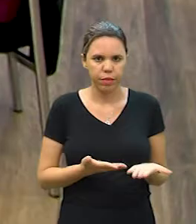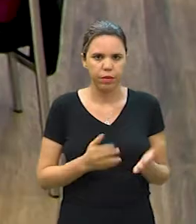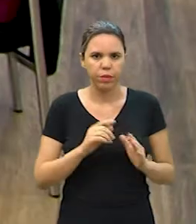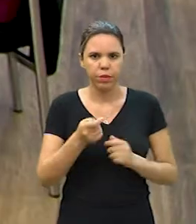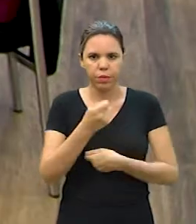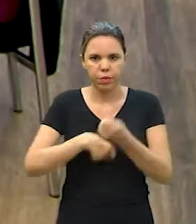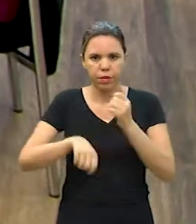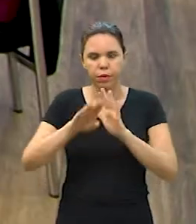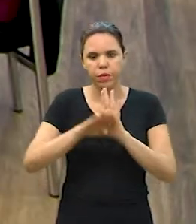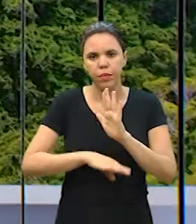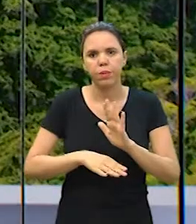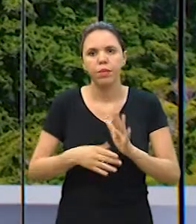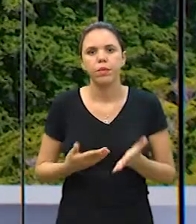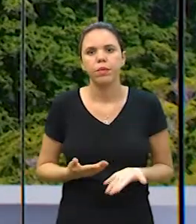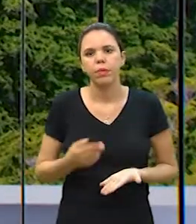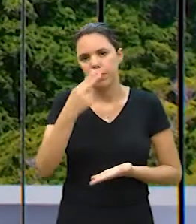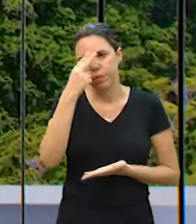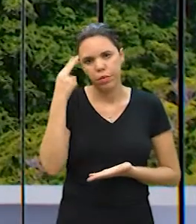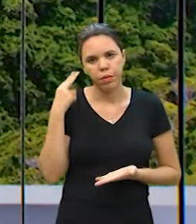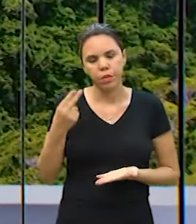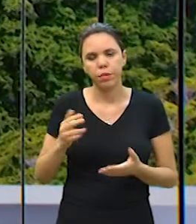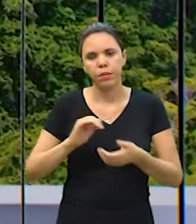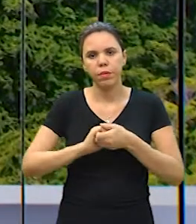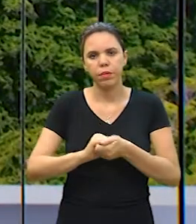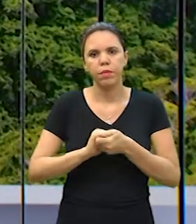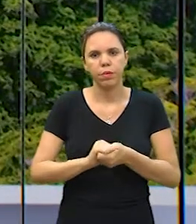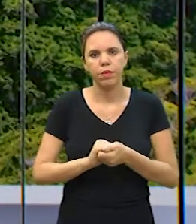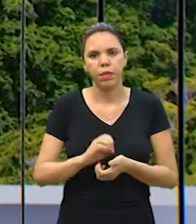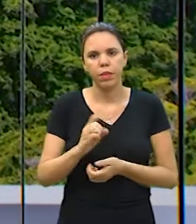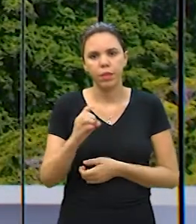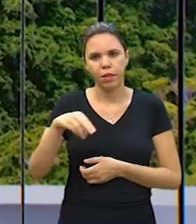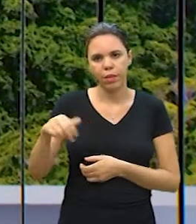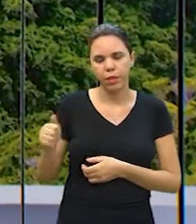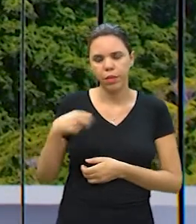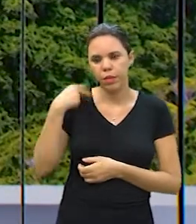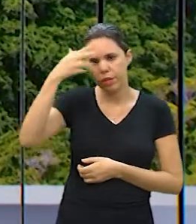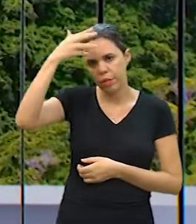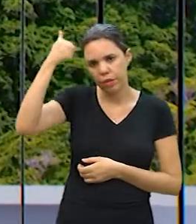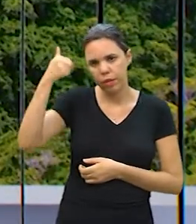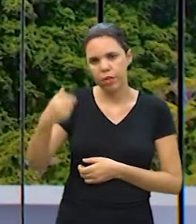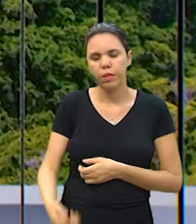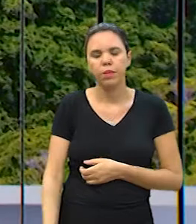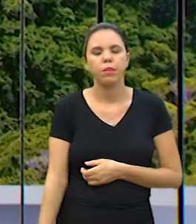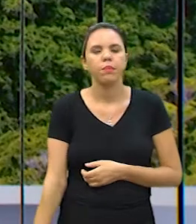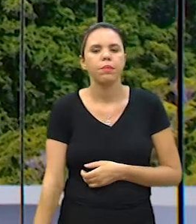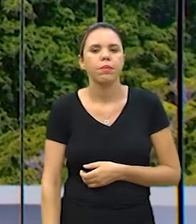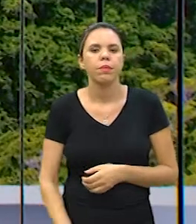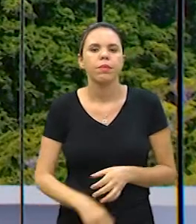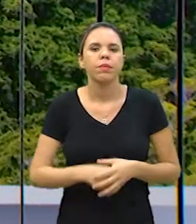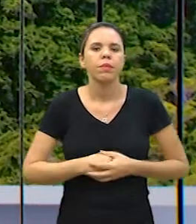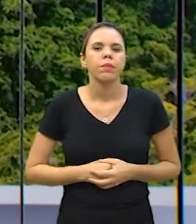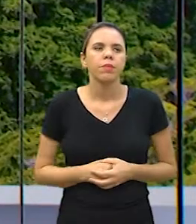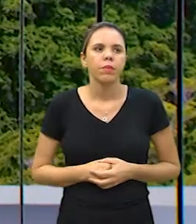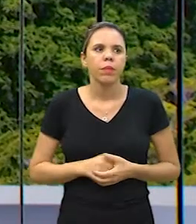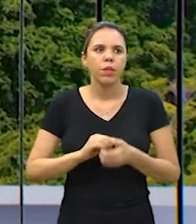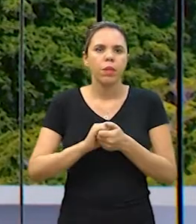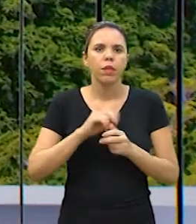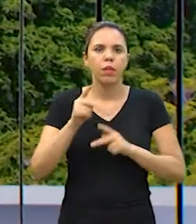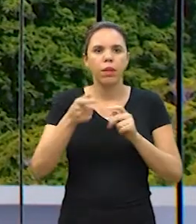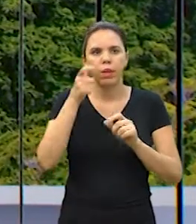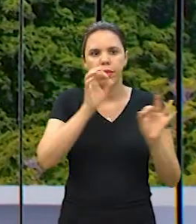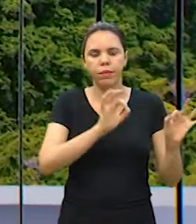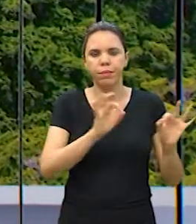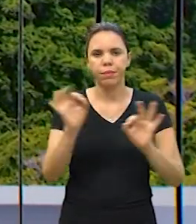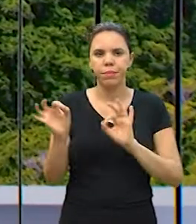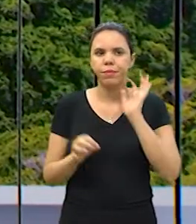bem-vinda ao Questão de Ordem. Oi, Gabriel, quero cumprimentar a Edna, cumprimentar o vereador Rodrigo da Farmadique, cumprimentar todo